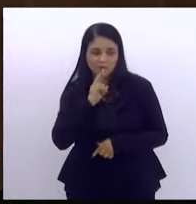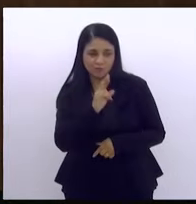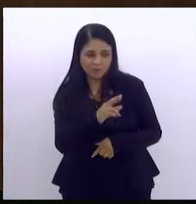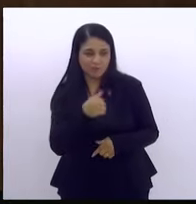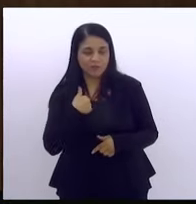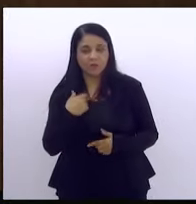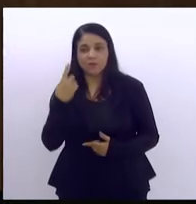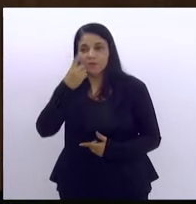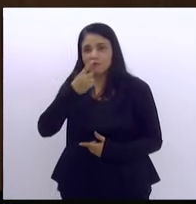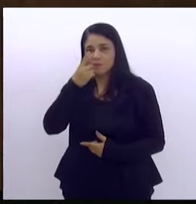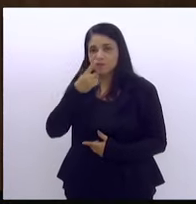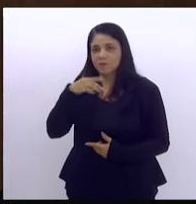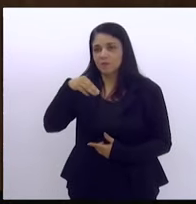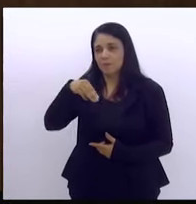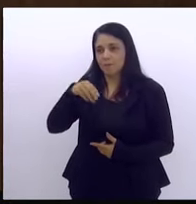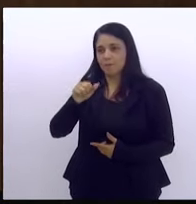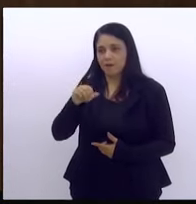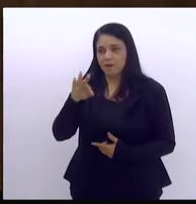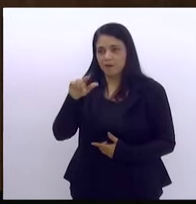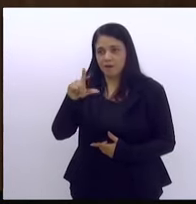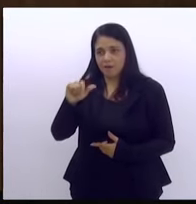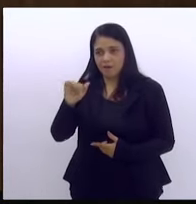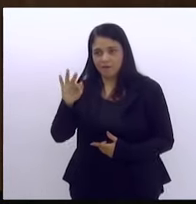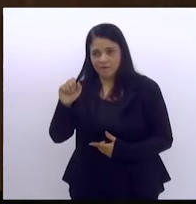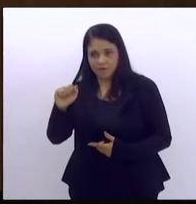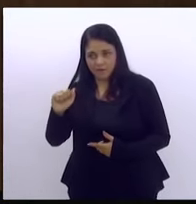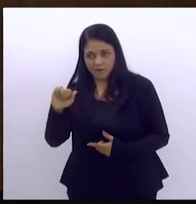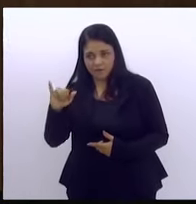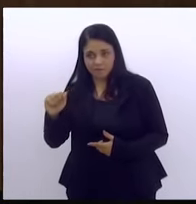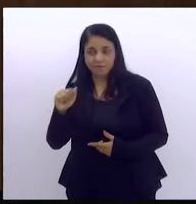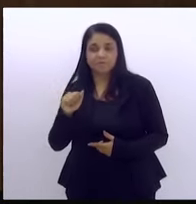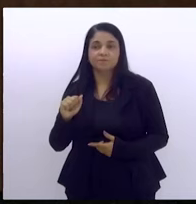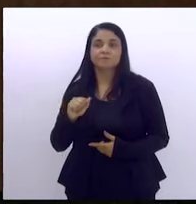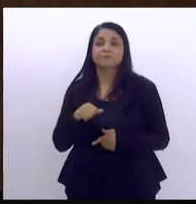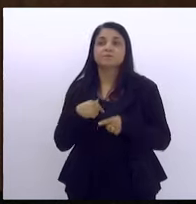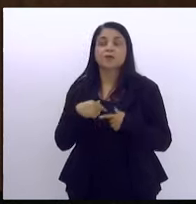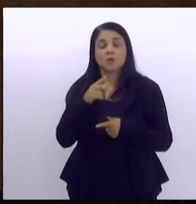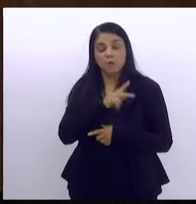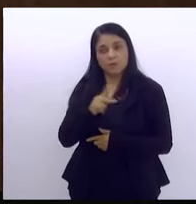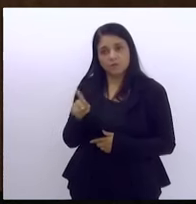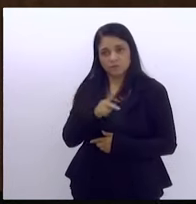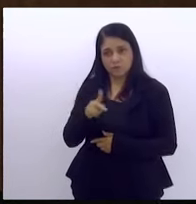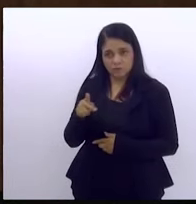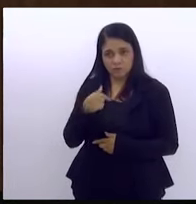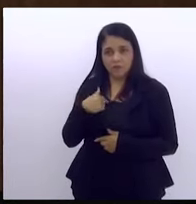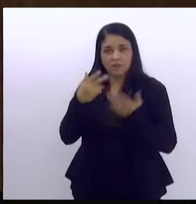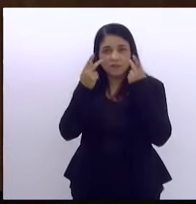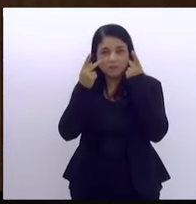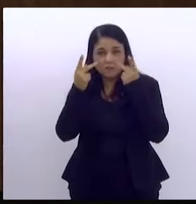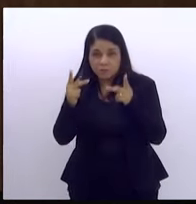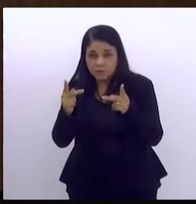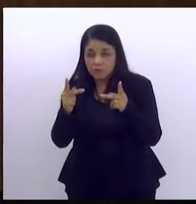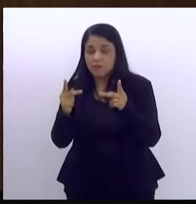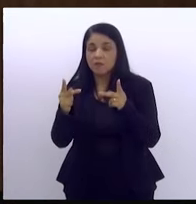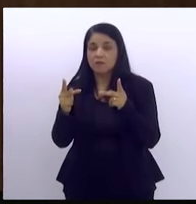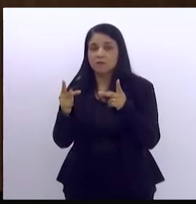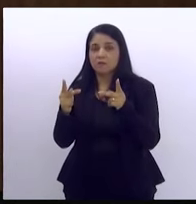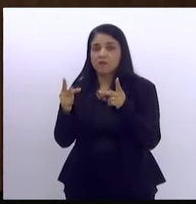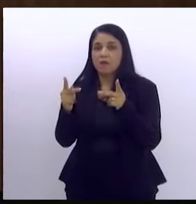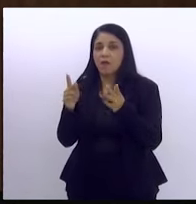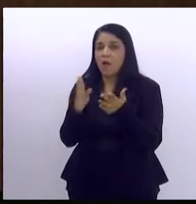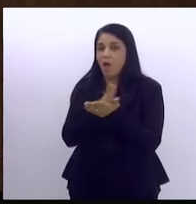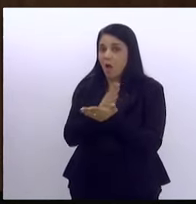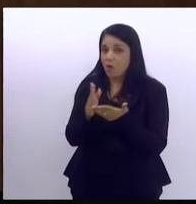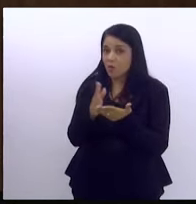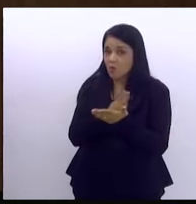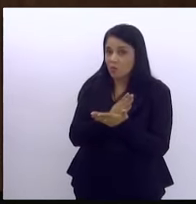o deputado Malafaia, e como professora também que sou, testemunhando, que testemunhei alguns